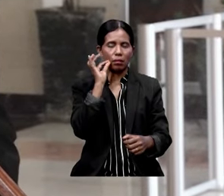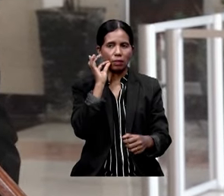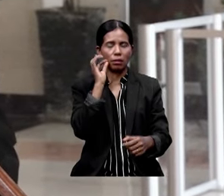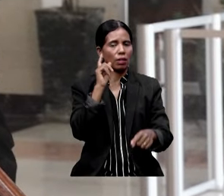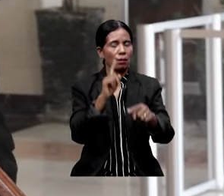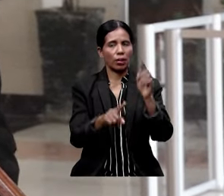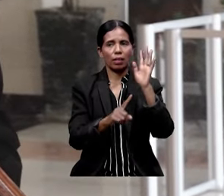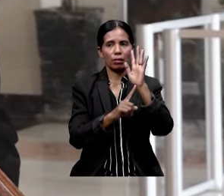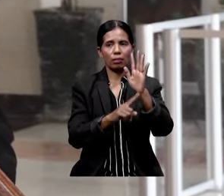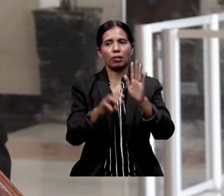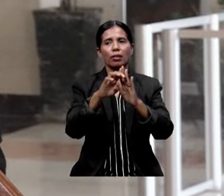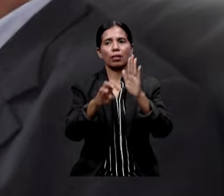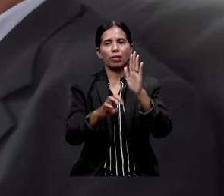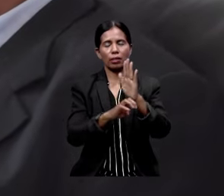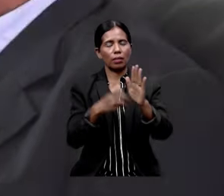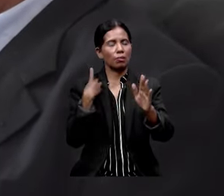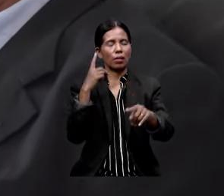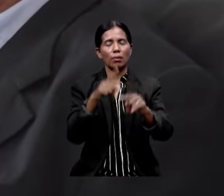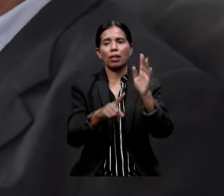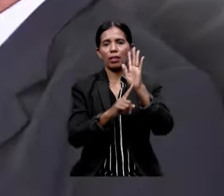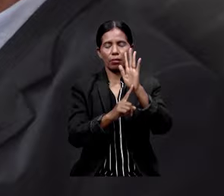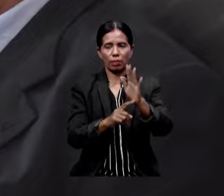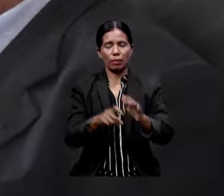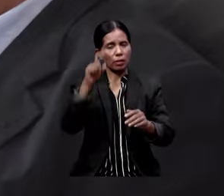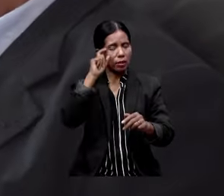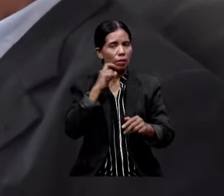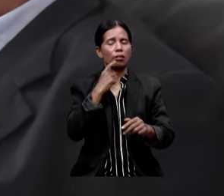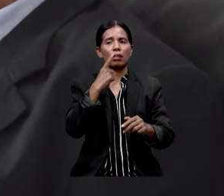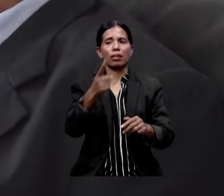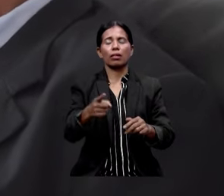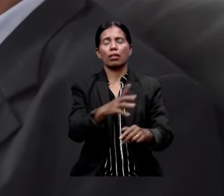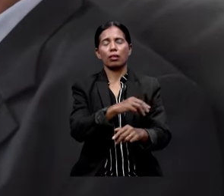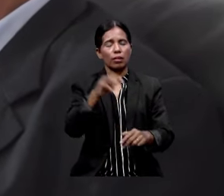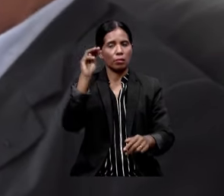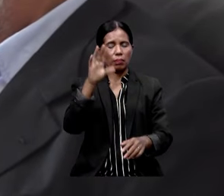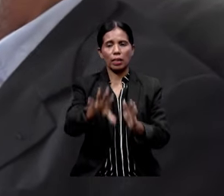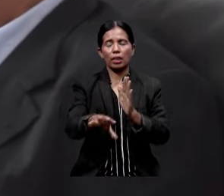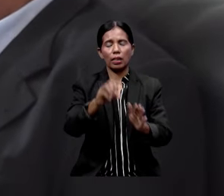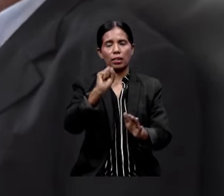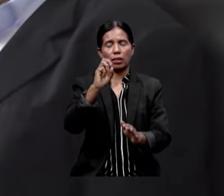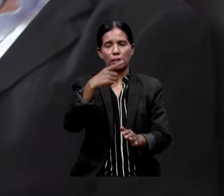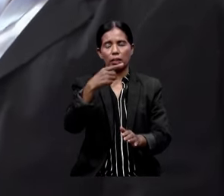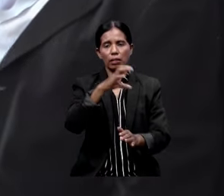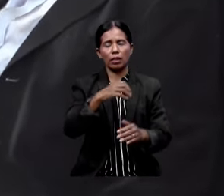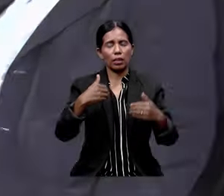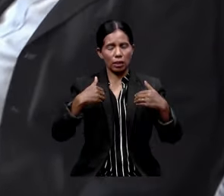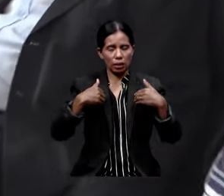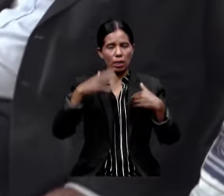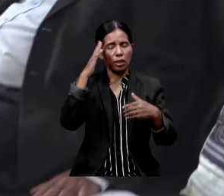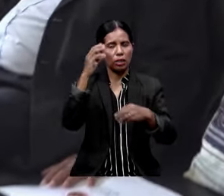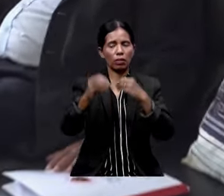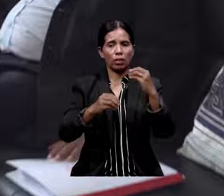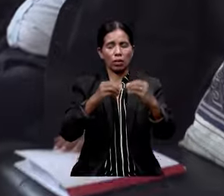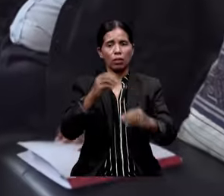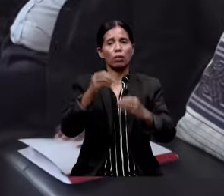seguido do Estado Armado pelo Fossail. Xanana explica a razão que lhe Sérgio Ornay, também a capacidade no conhecimento clã e a